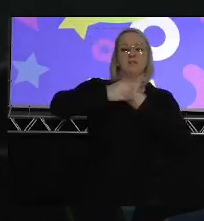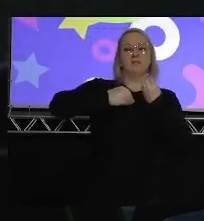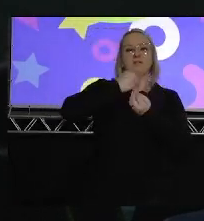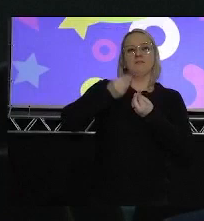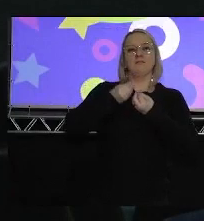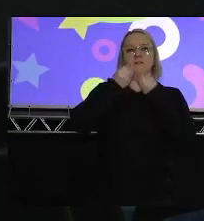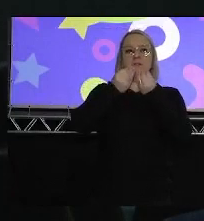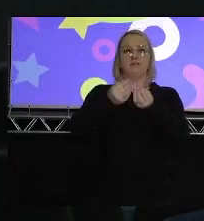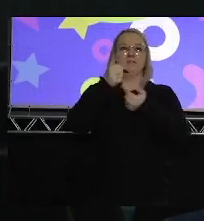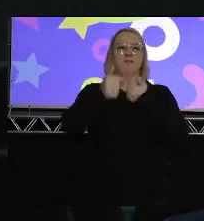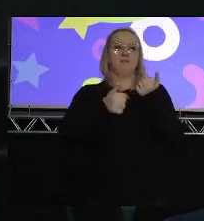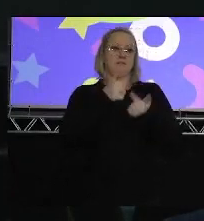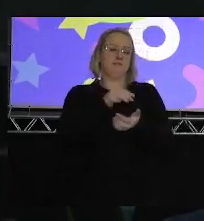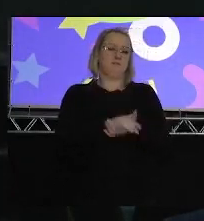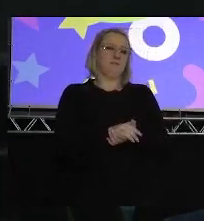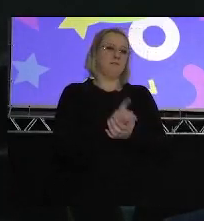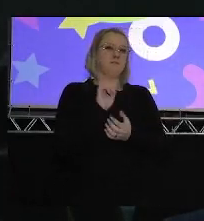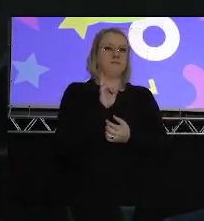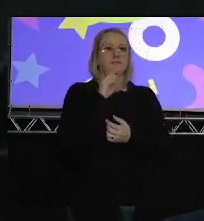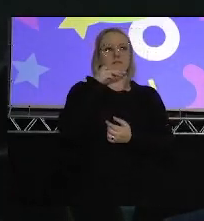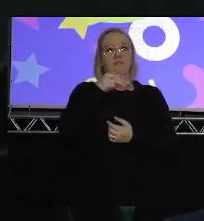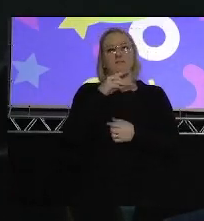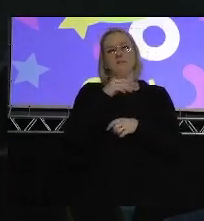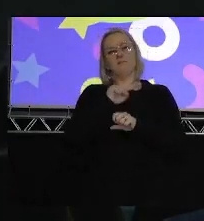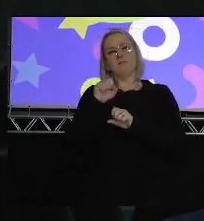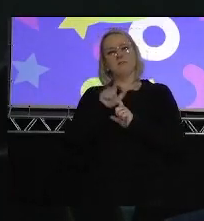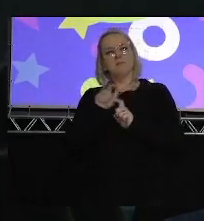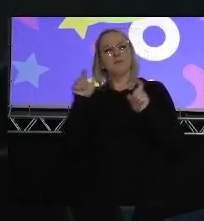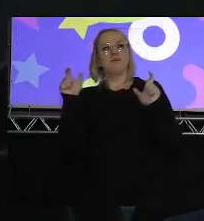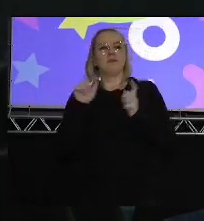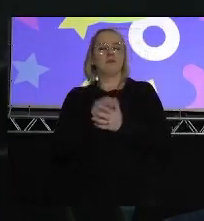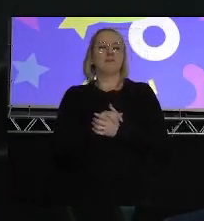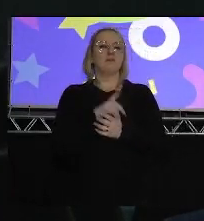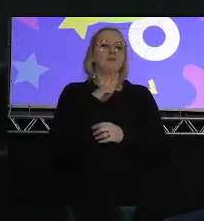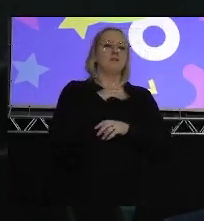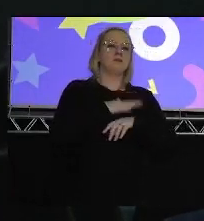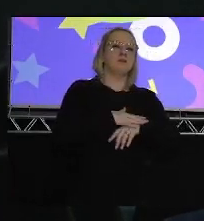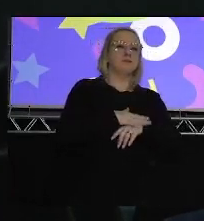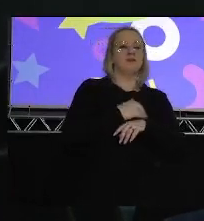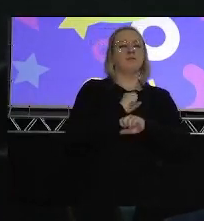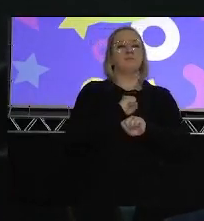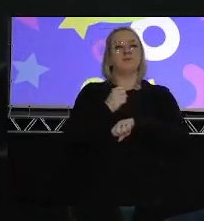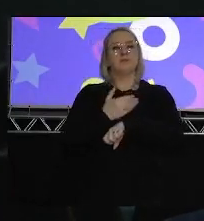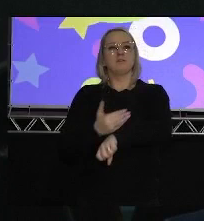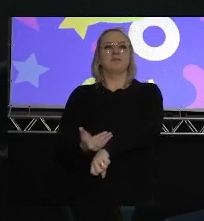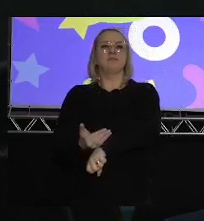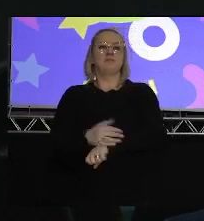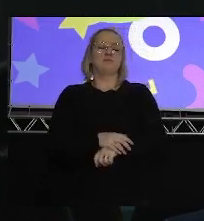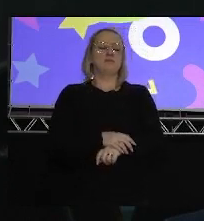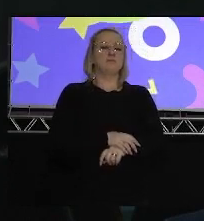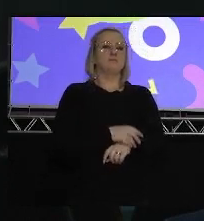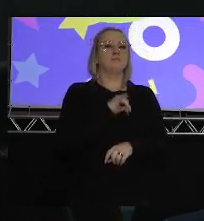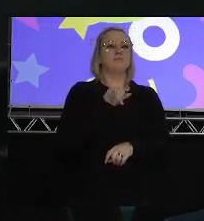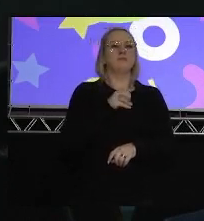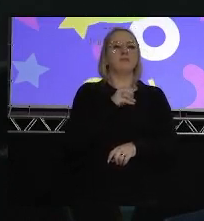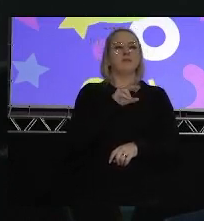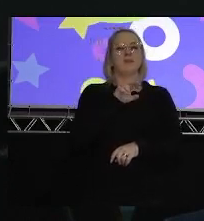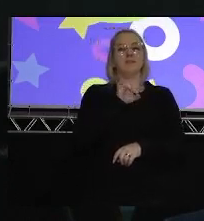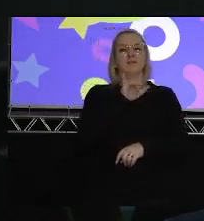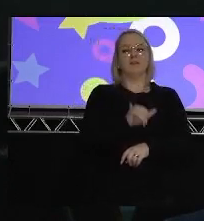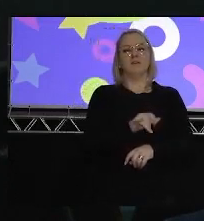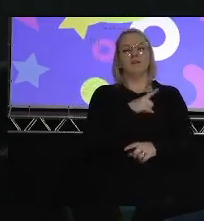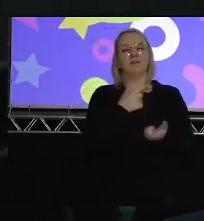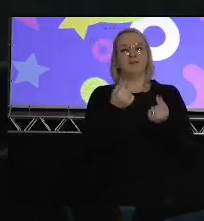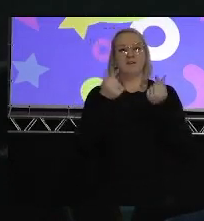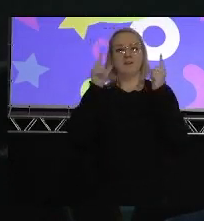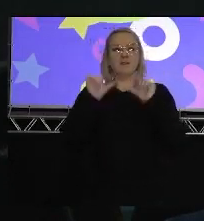entregar isso. Não é M, pode ser muito mais. Vai ter tempo, vai ter atraso. E ROI? ROI do quê? Redução de